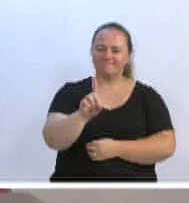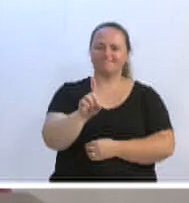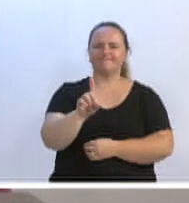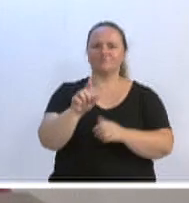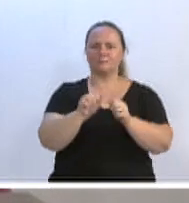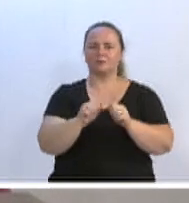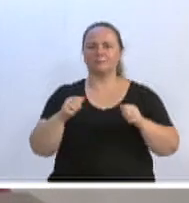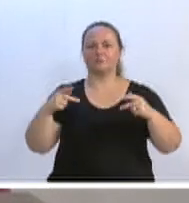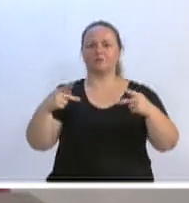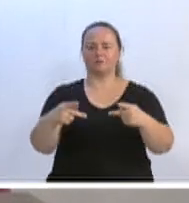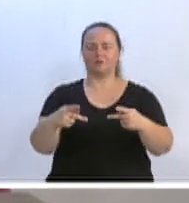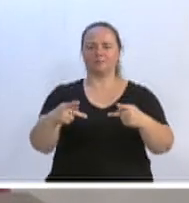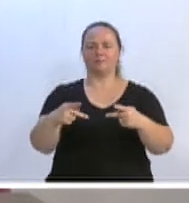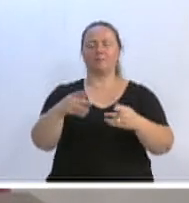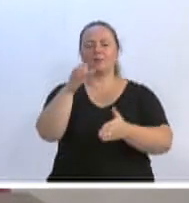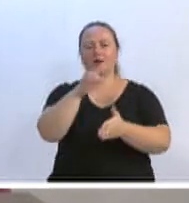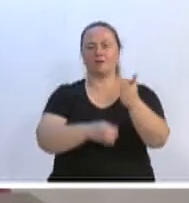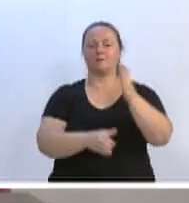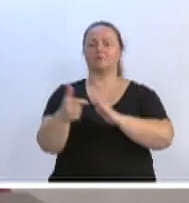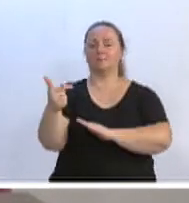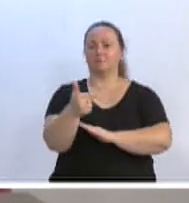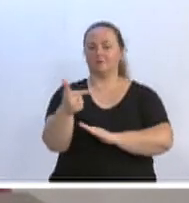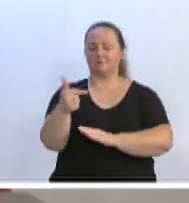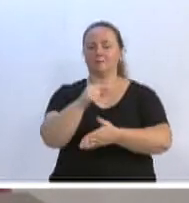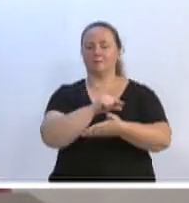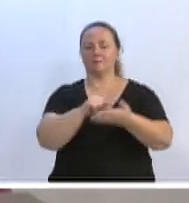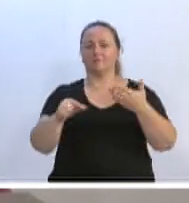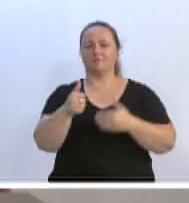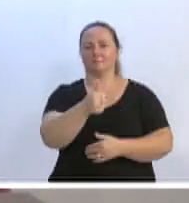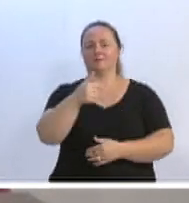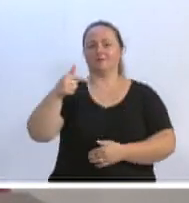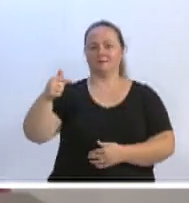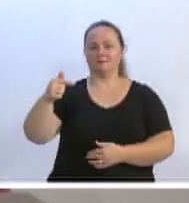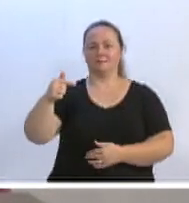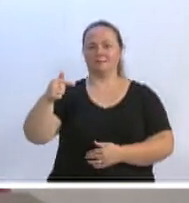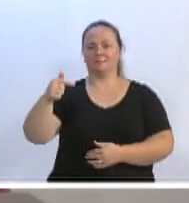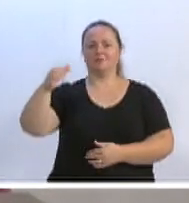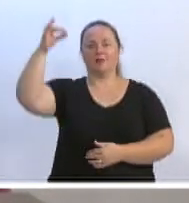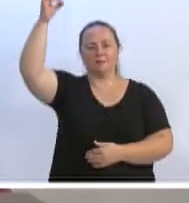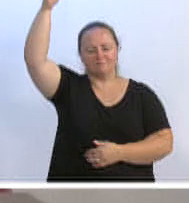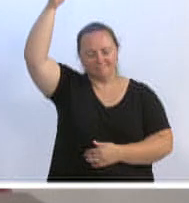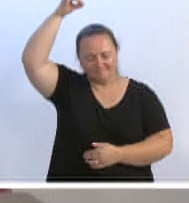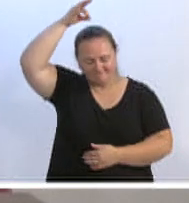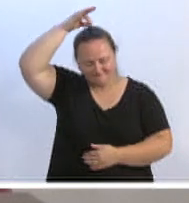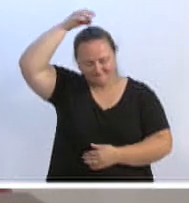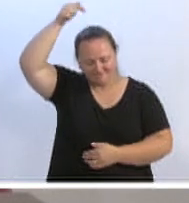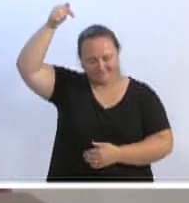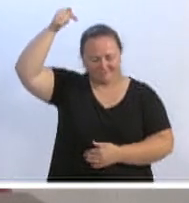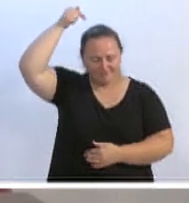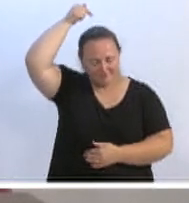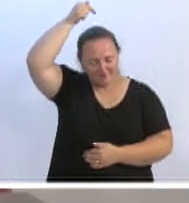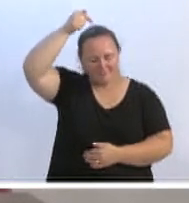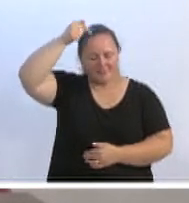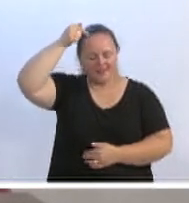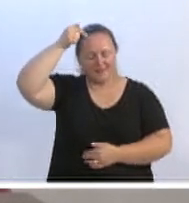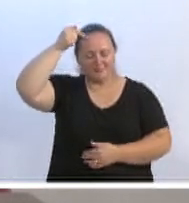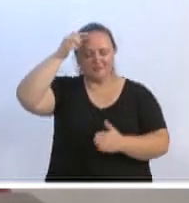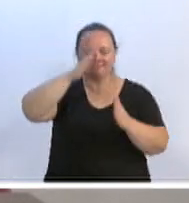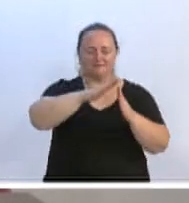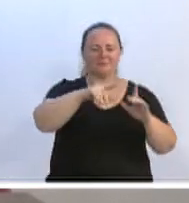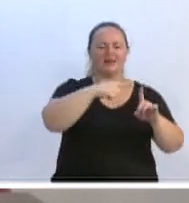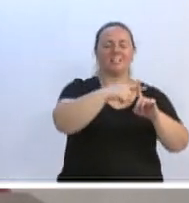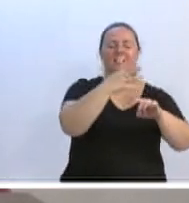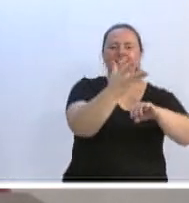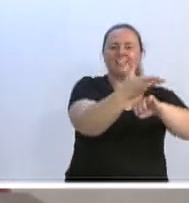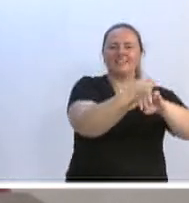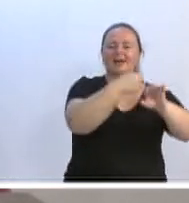Apocalipse 22, 17. E o Espírito e a esposa dizem, vem.